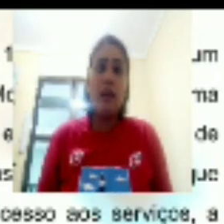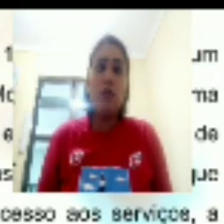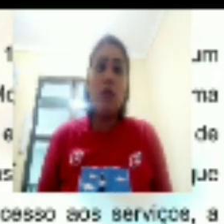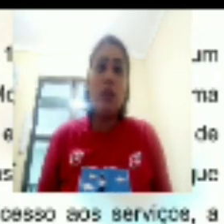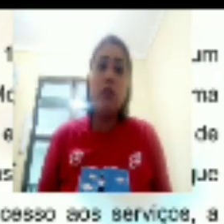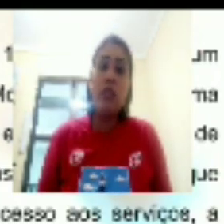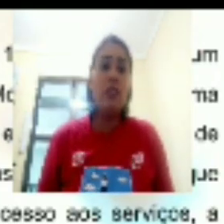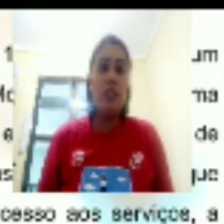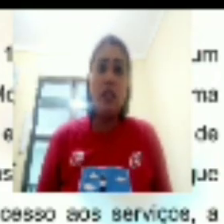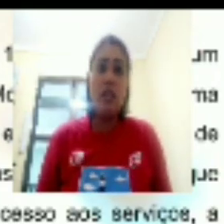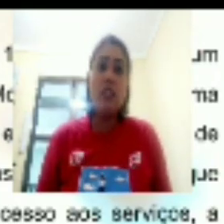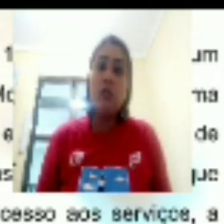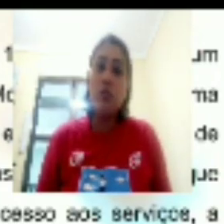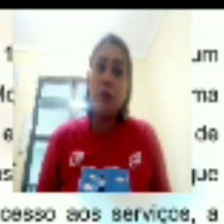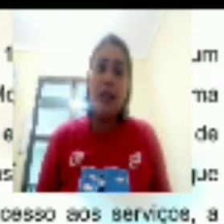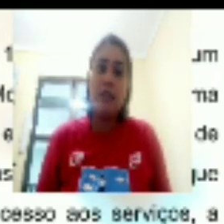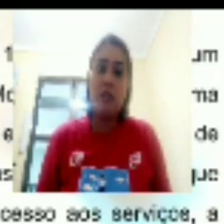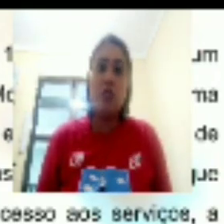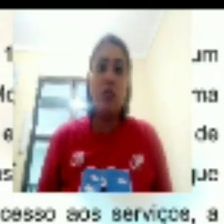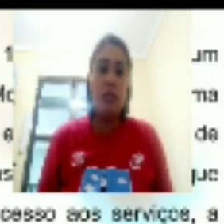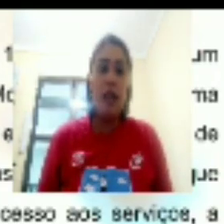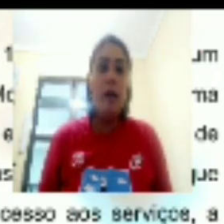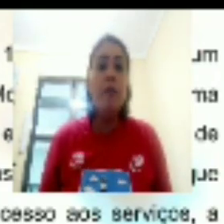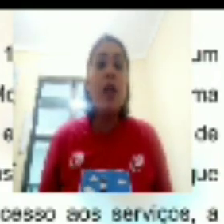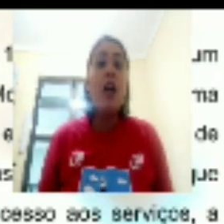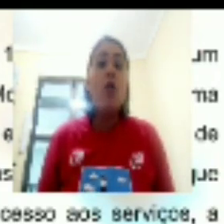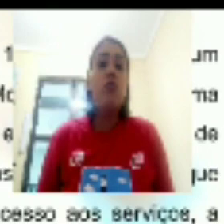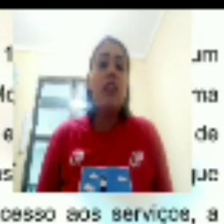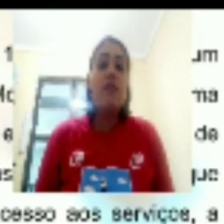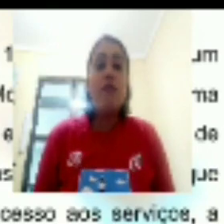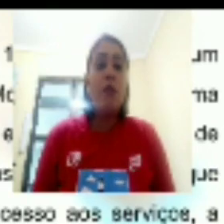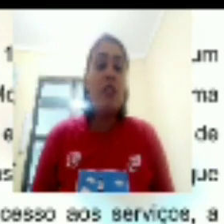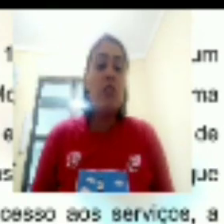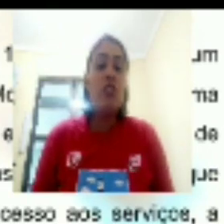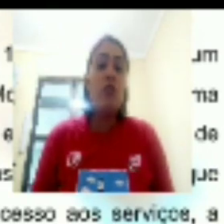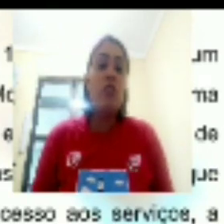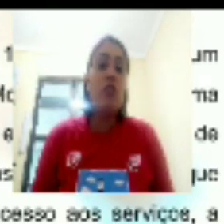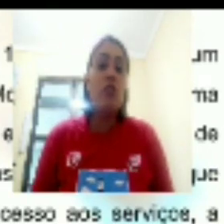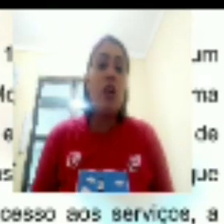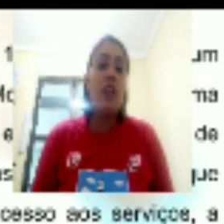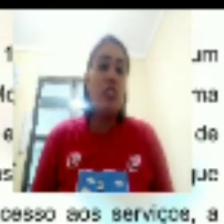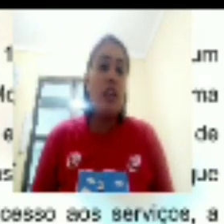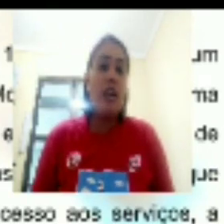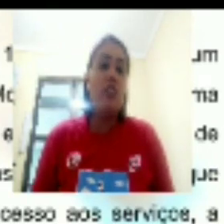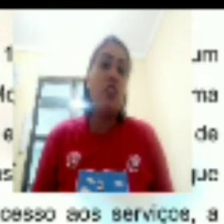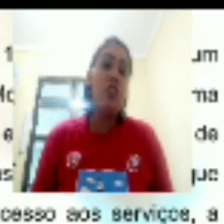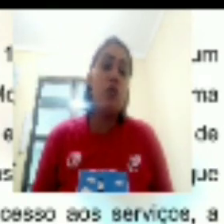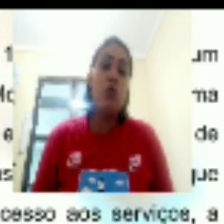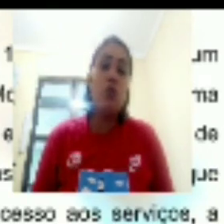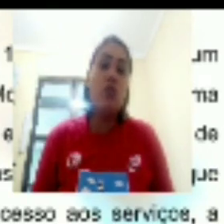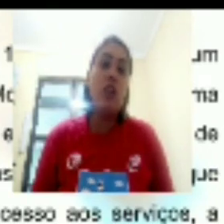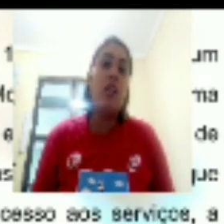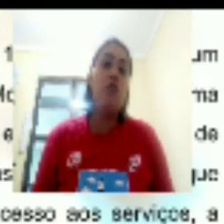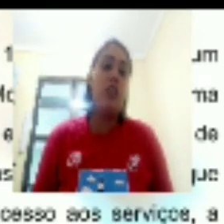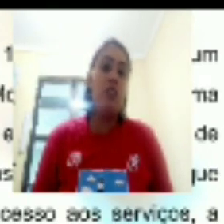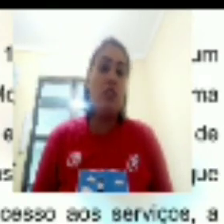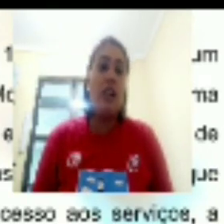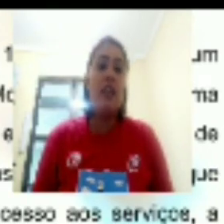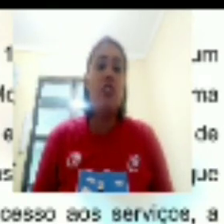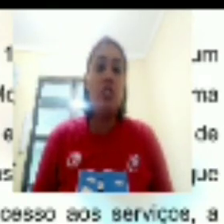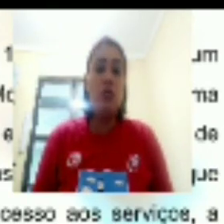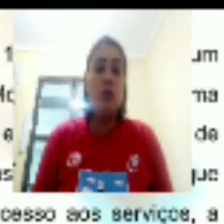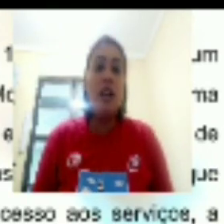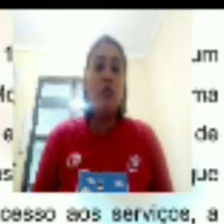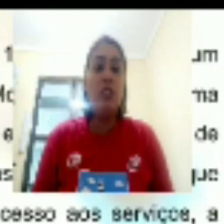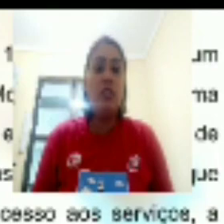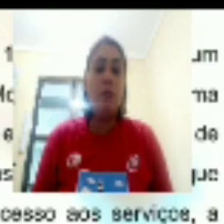pode estar atuando em ações básicas, tá? O desenvolvimento de instituições colegiadas, que são os conselhos